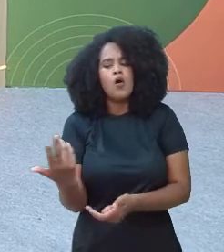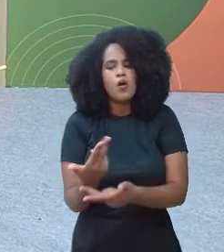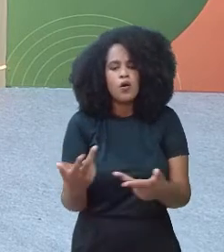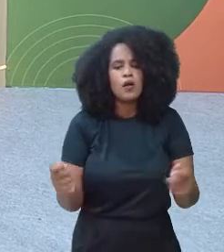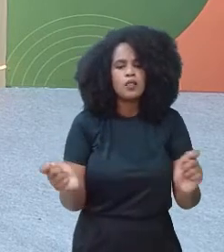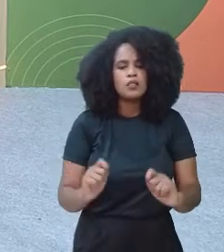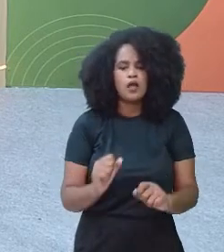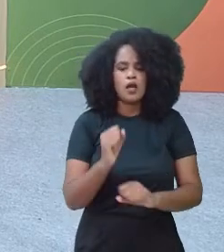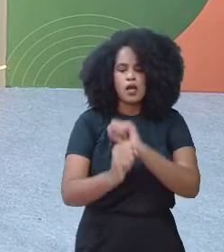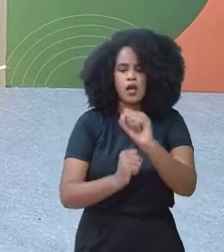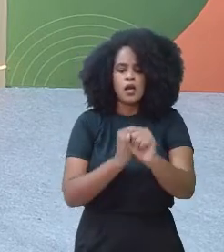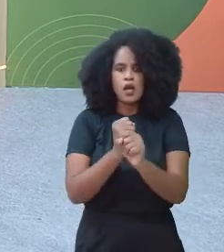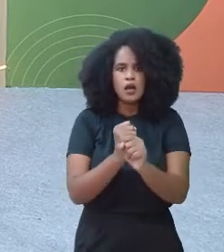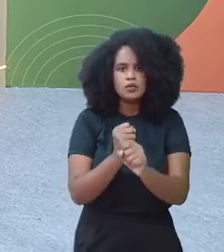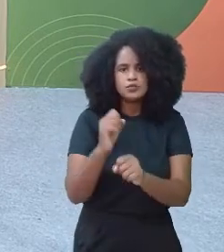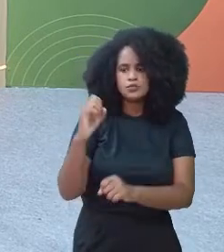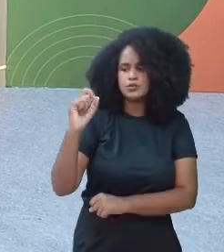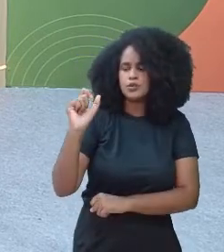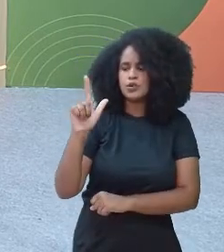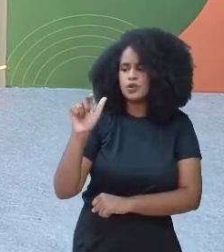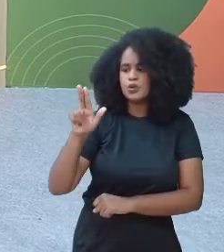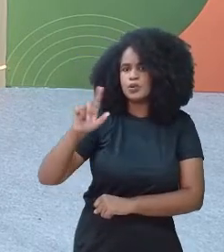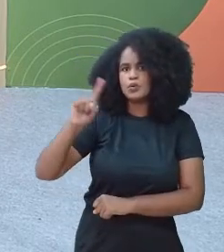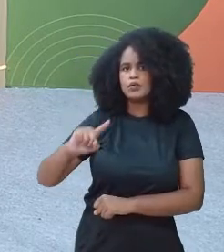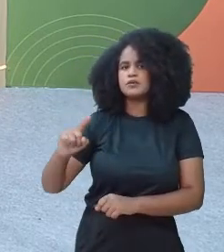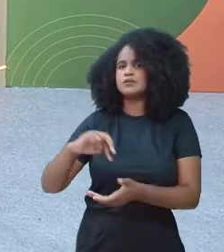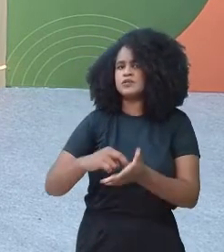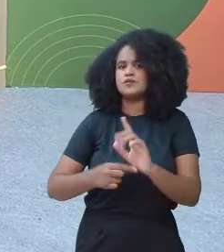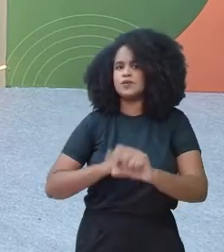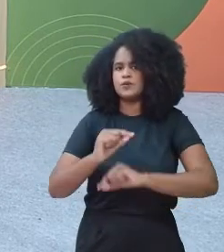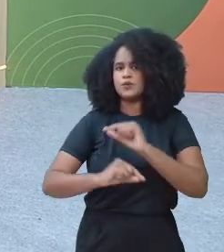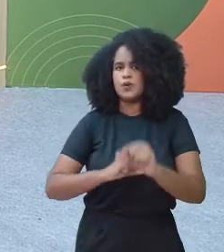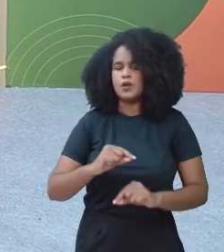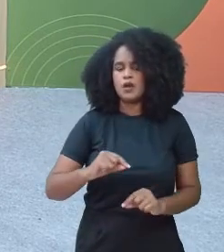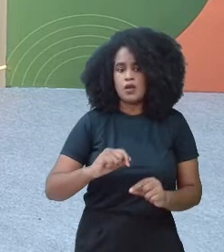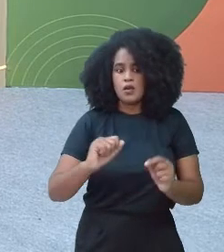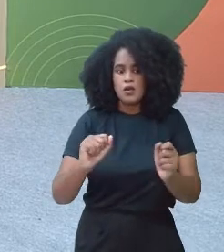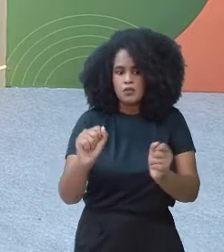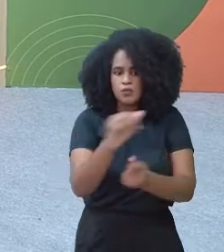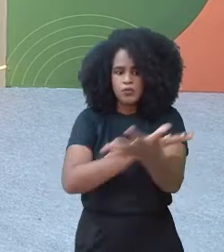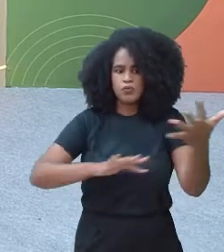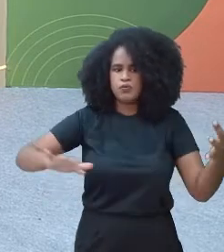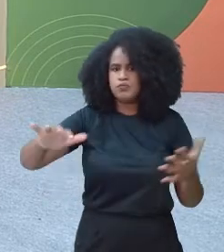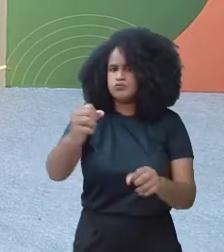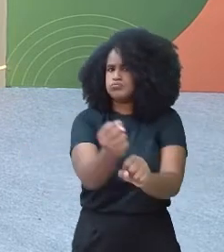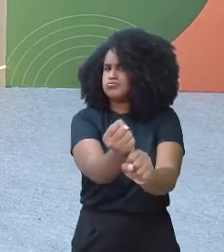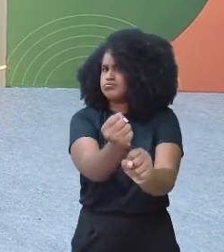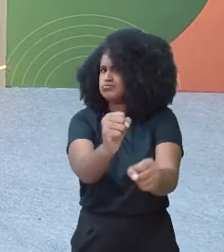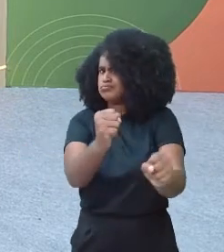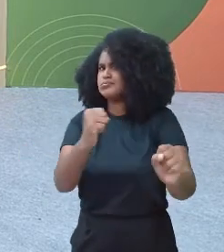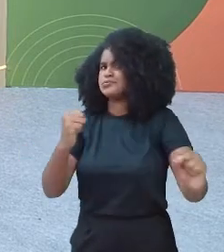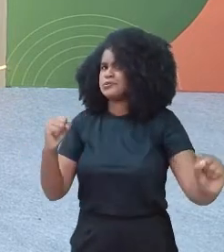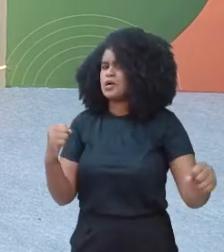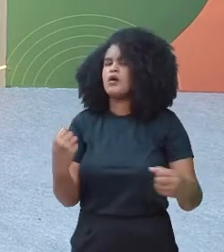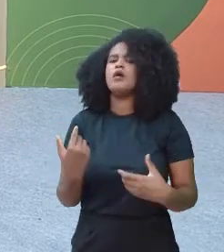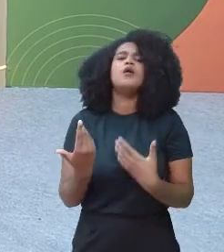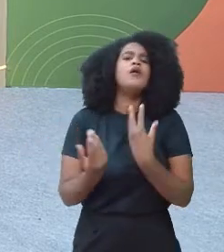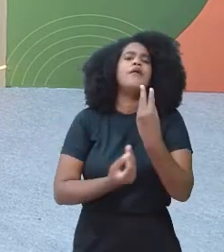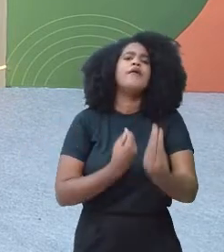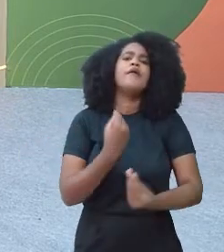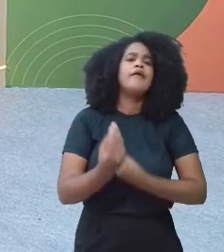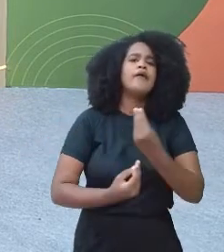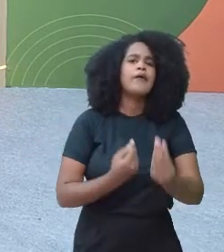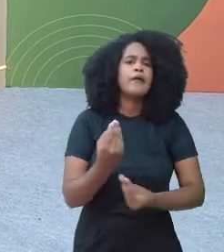universo é muito grande. Como é que eu vou começar a fazer essas medições de distância se eu